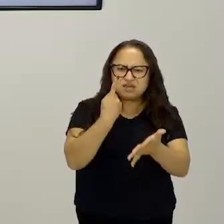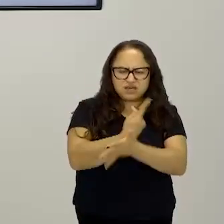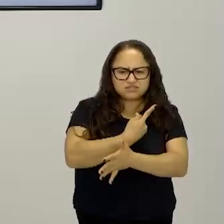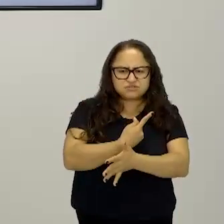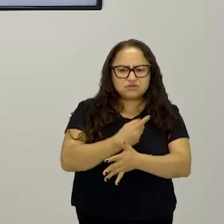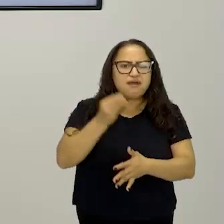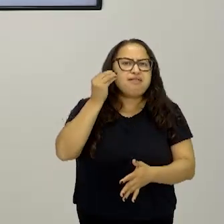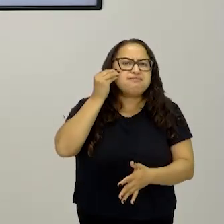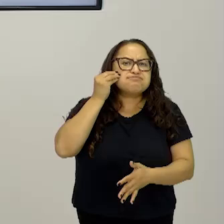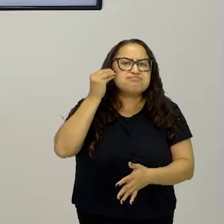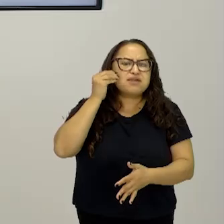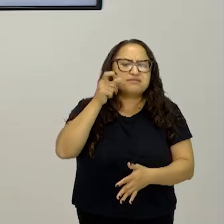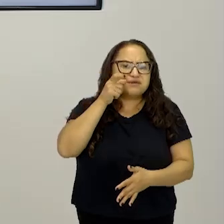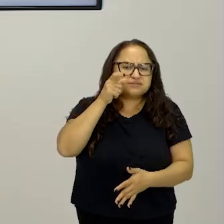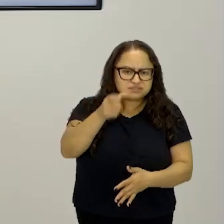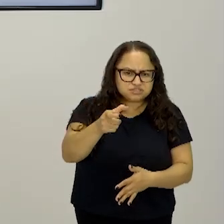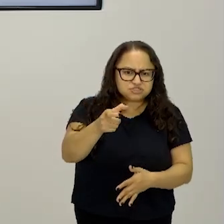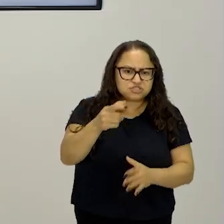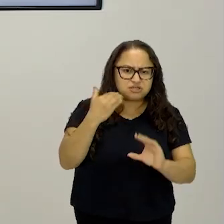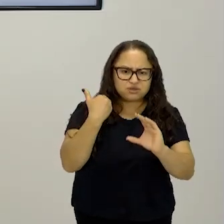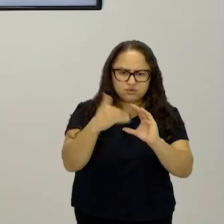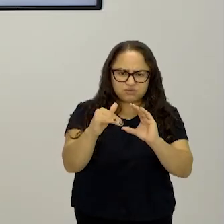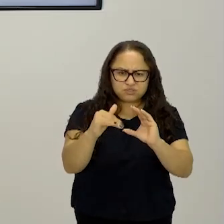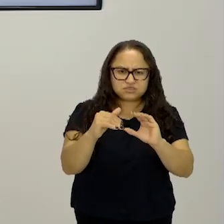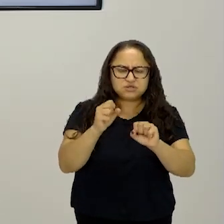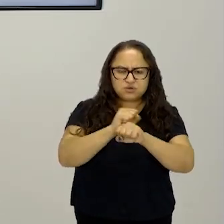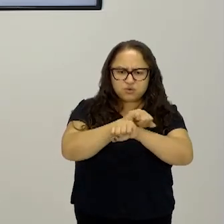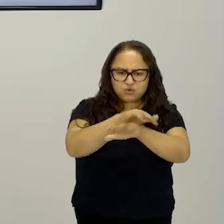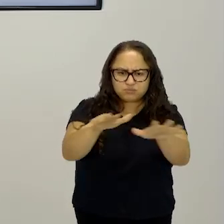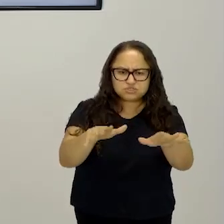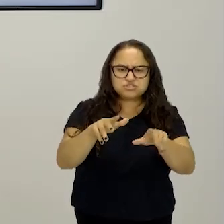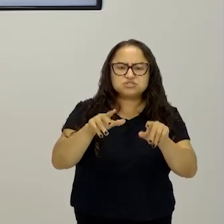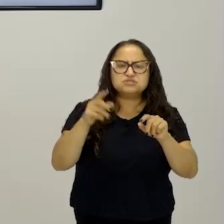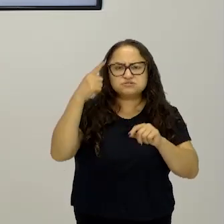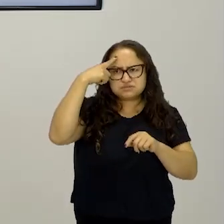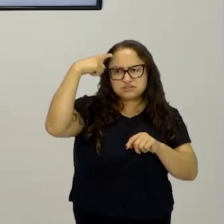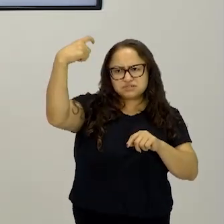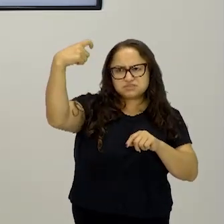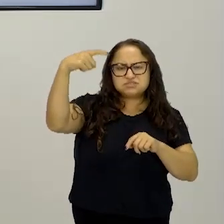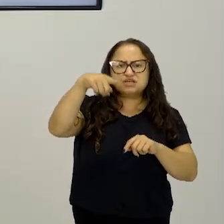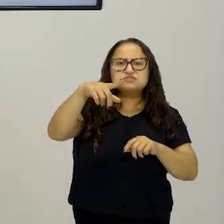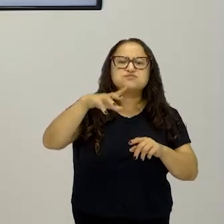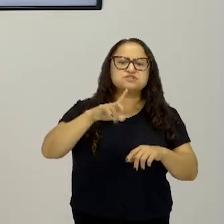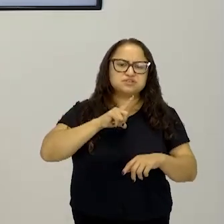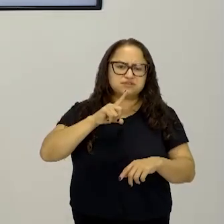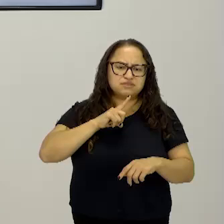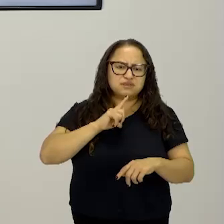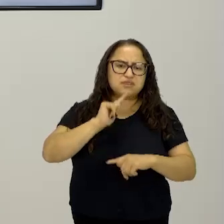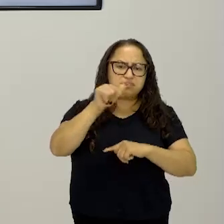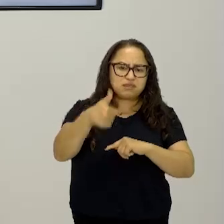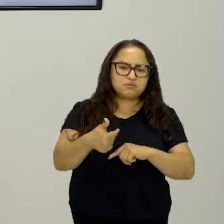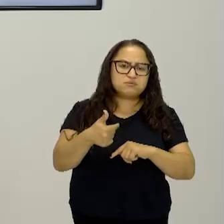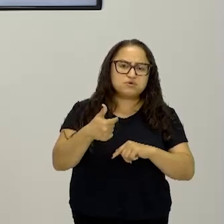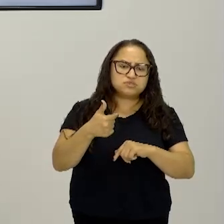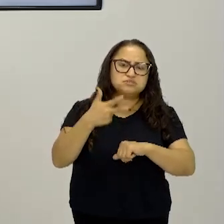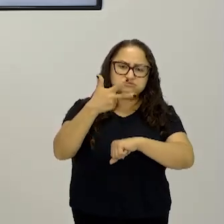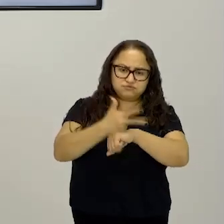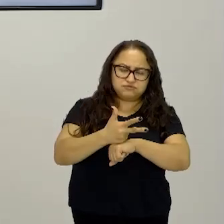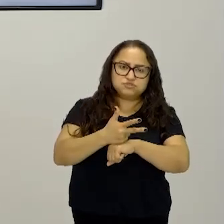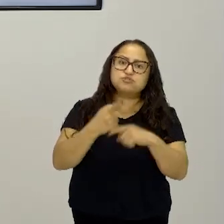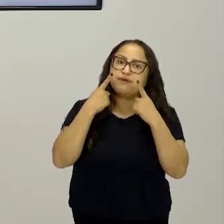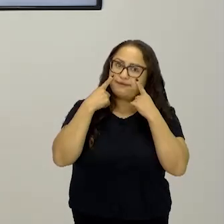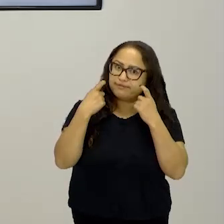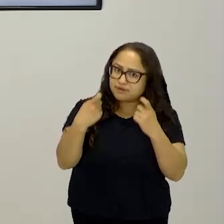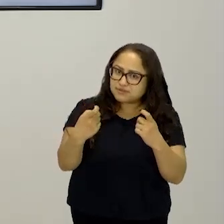e comentem lá, compartilhem com a gente as ideias que vocês tiveram a partir deste videozinho, tá? Que é bem